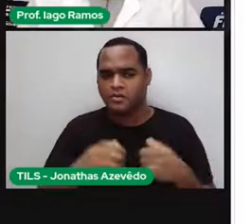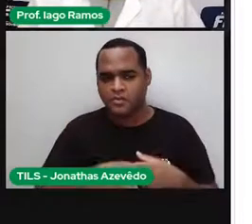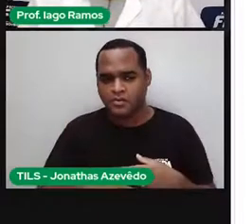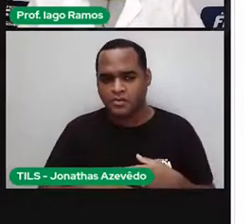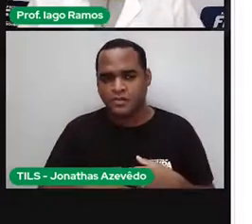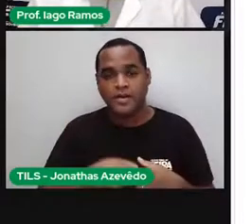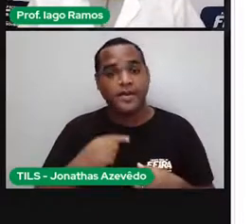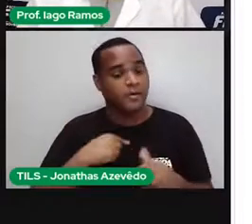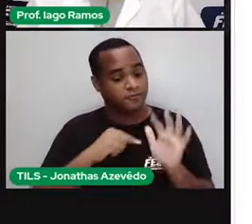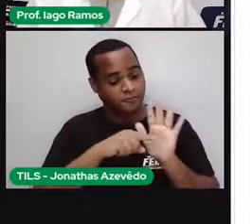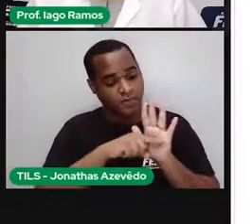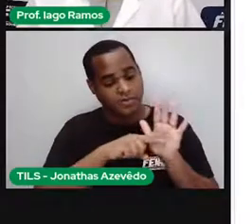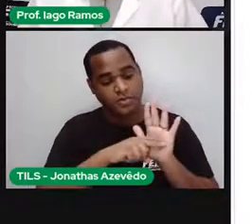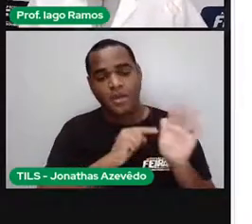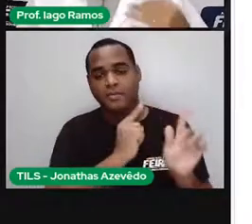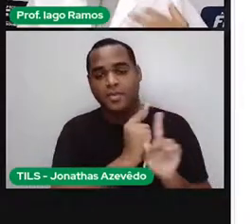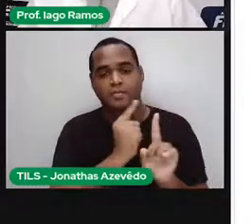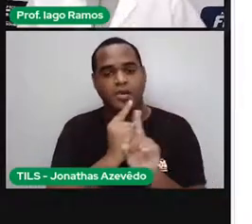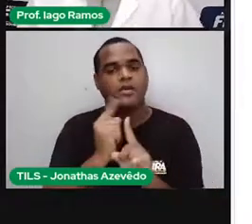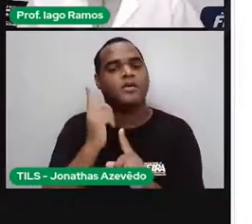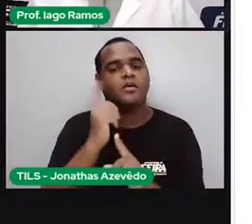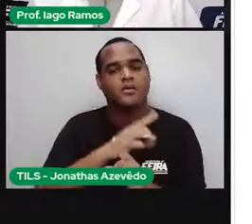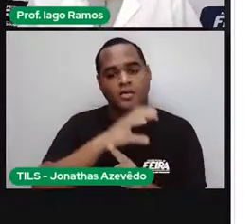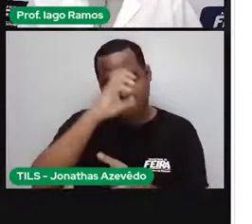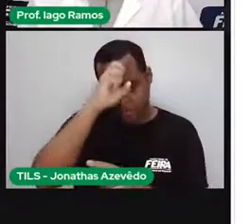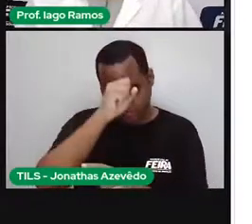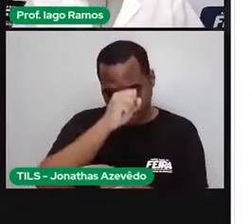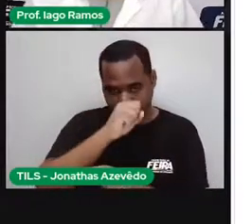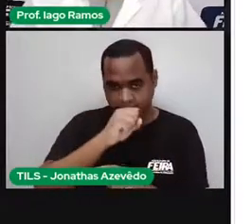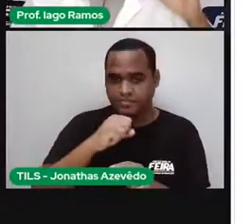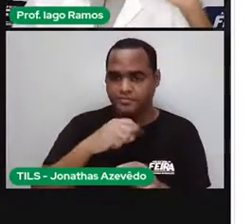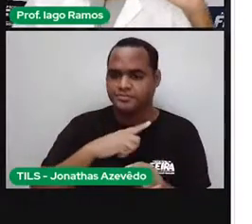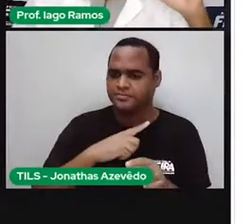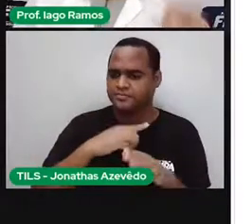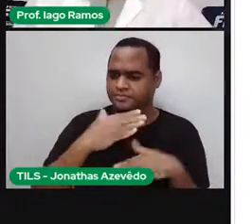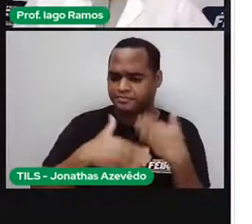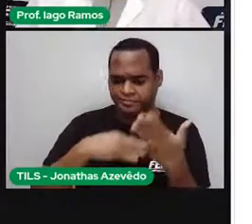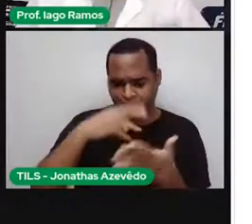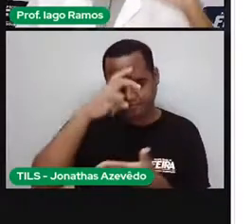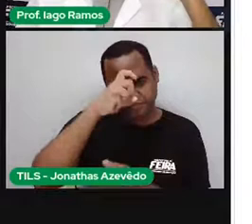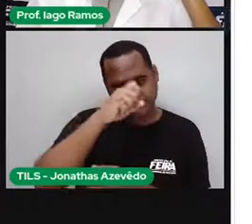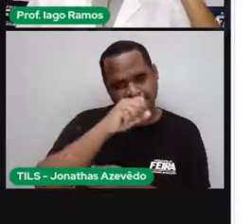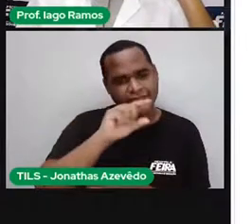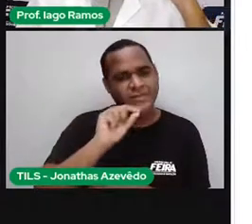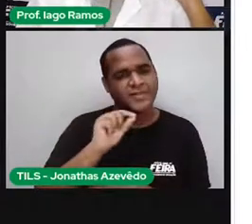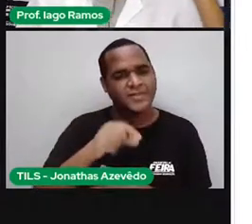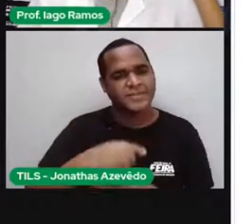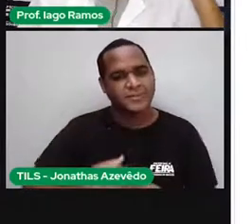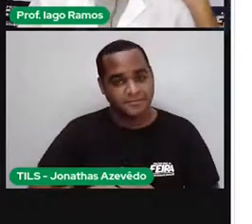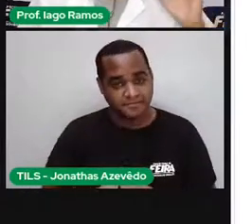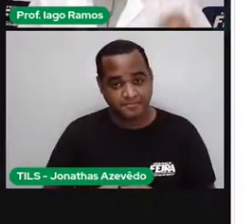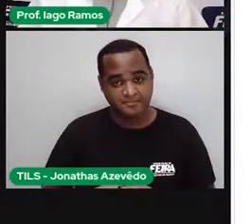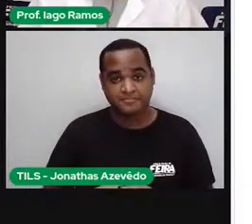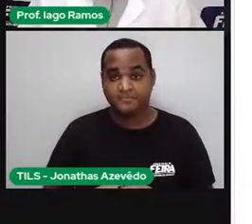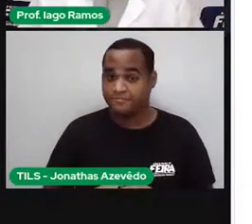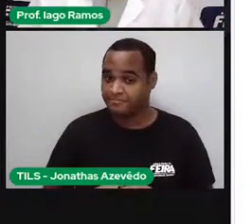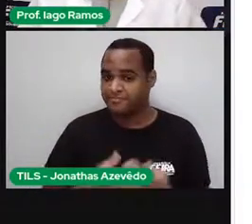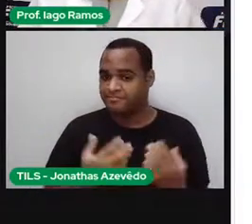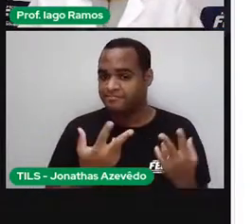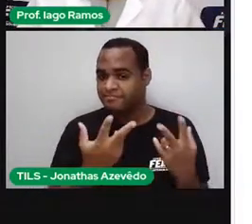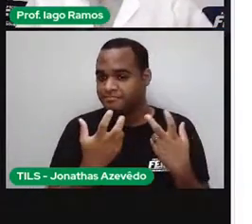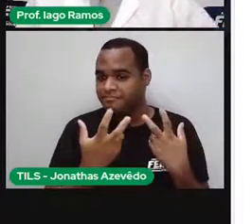investigar para aprender e como é que a gente investiga para aprender Olha só através de